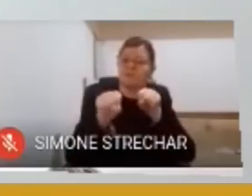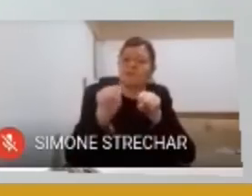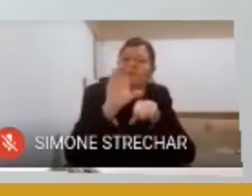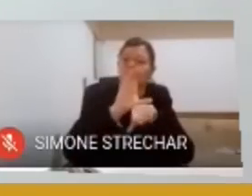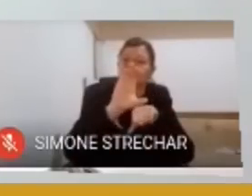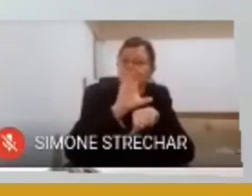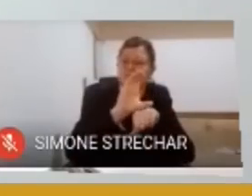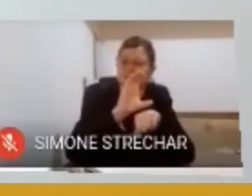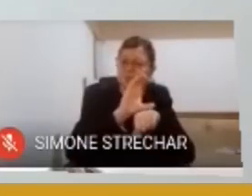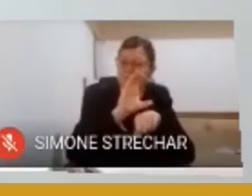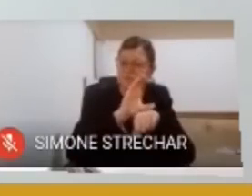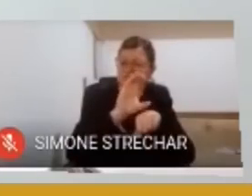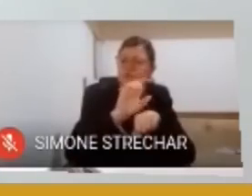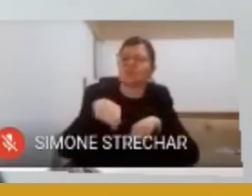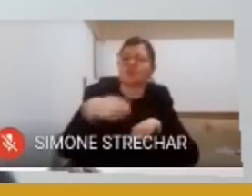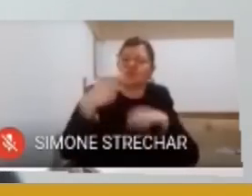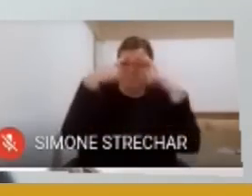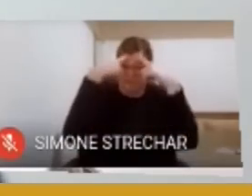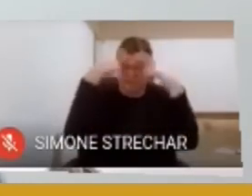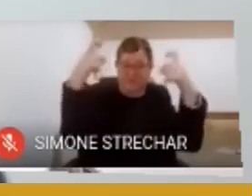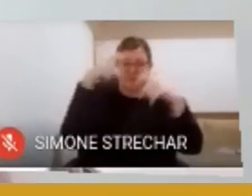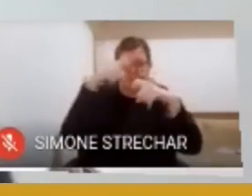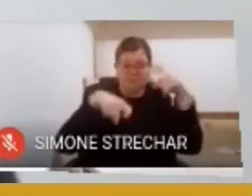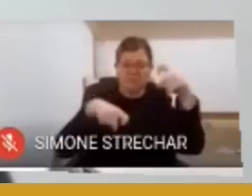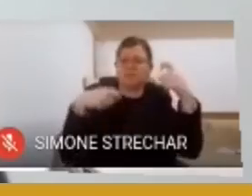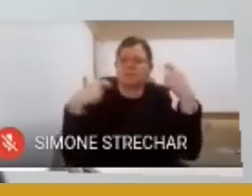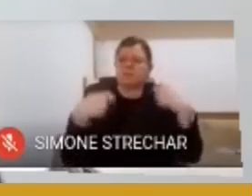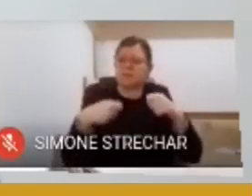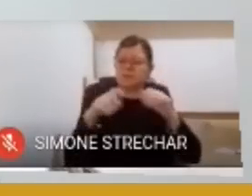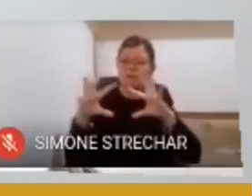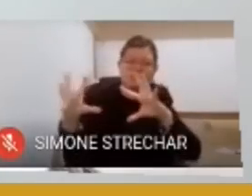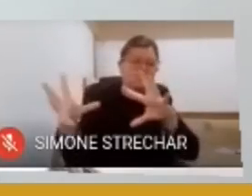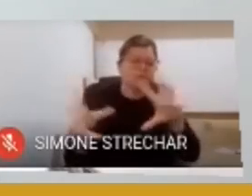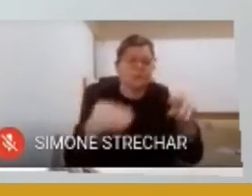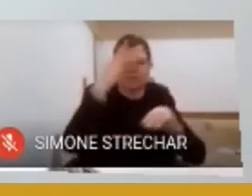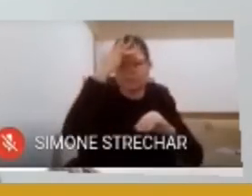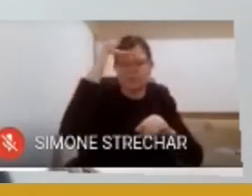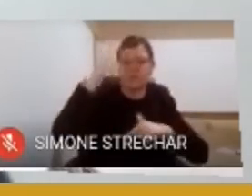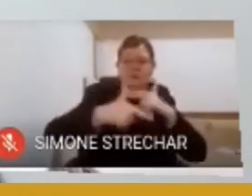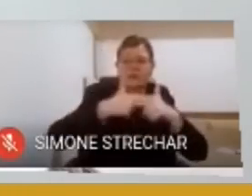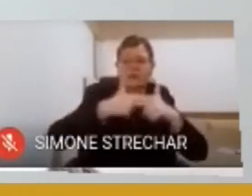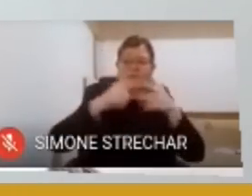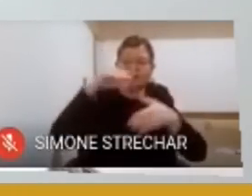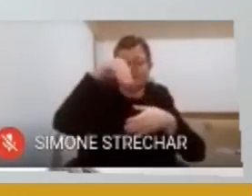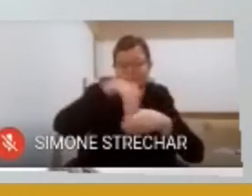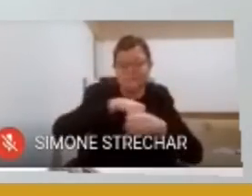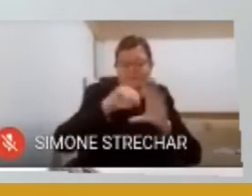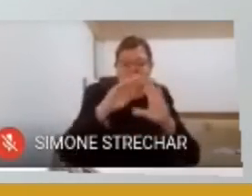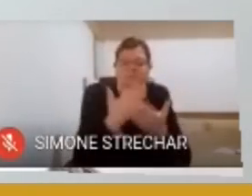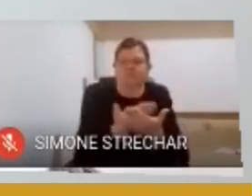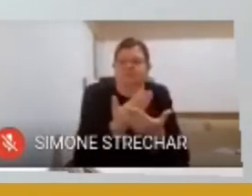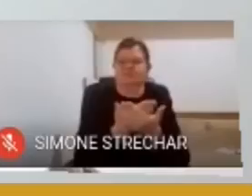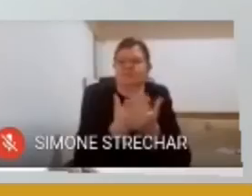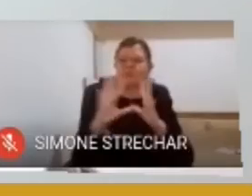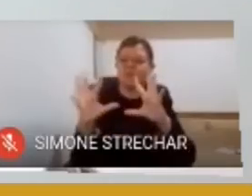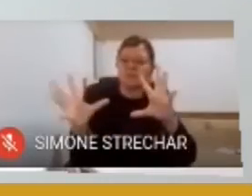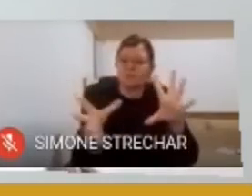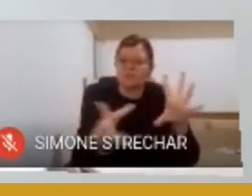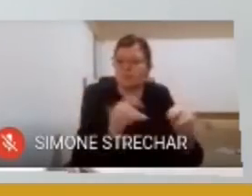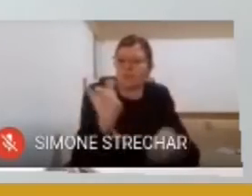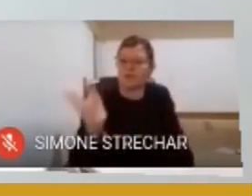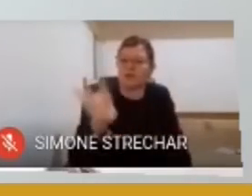do pátio, todo mundo que envolve a escola vai falar a mesma língua. Por isso que eu acho fundamental para uma formação